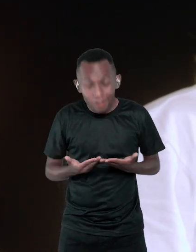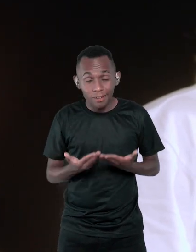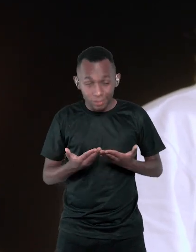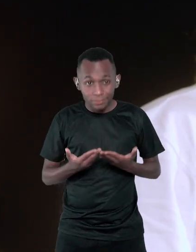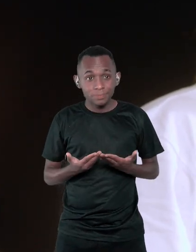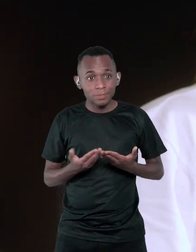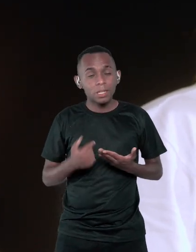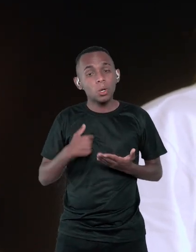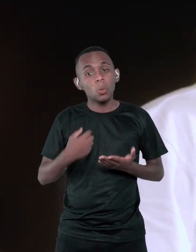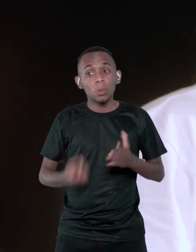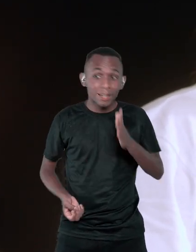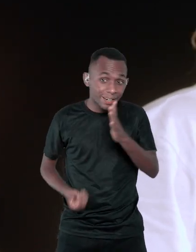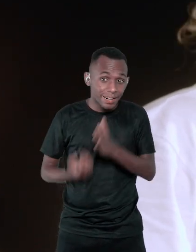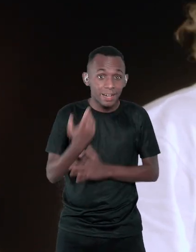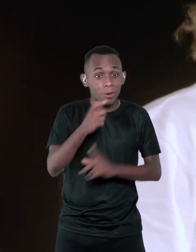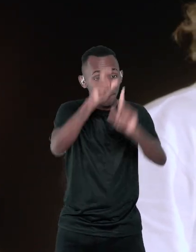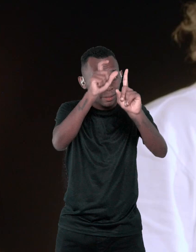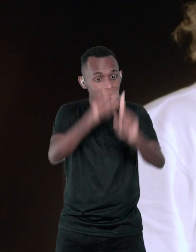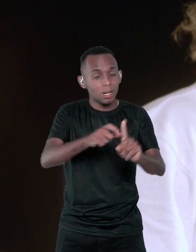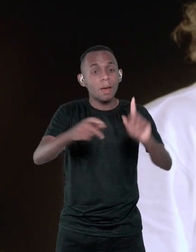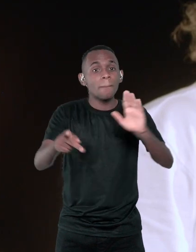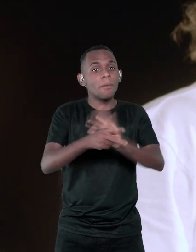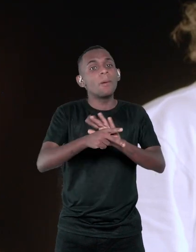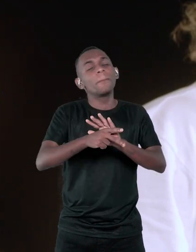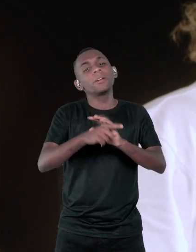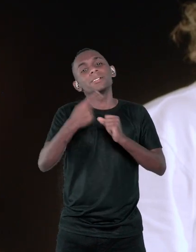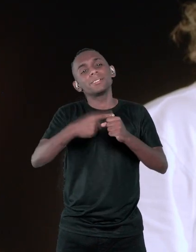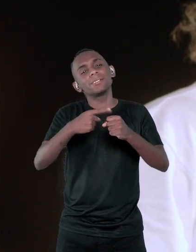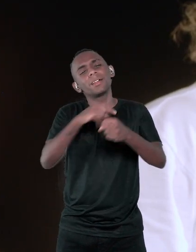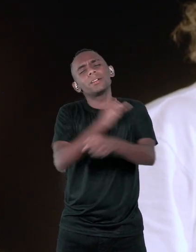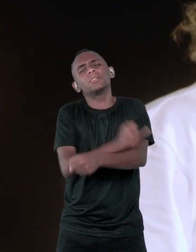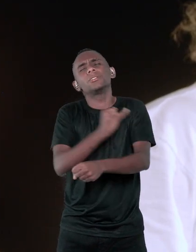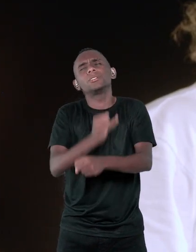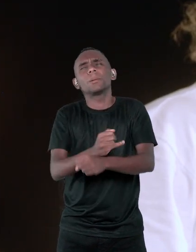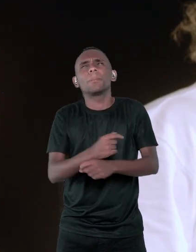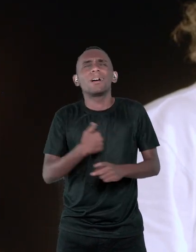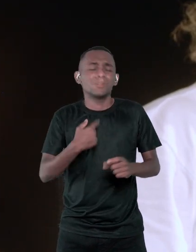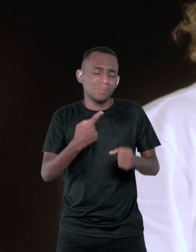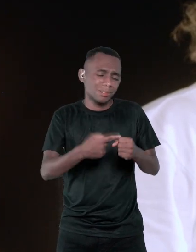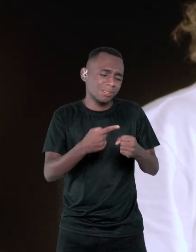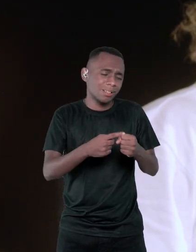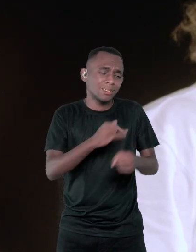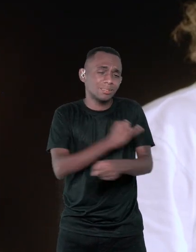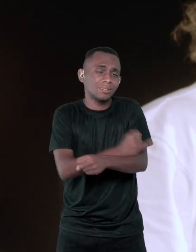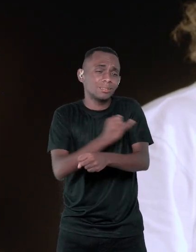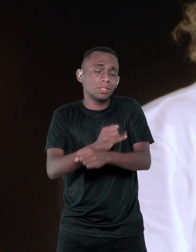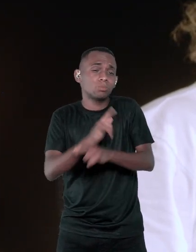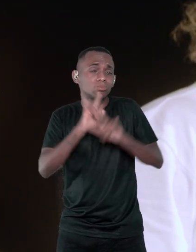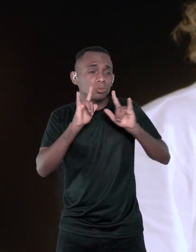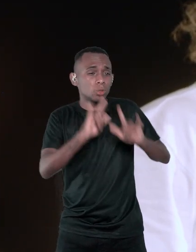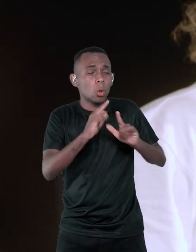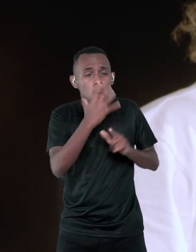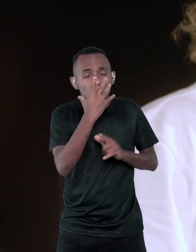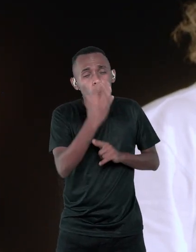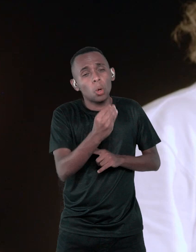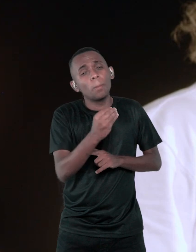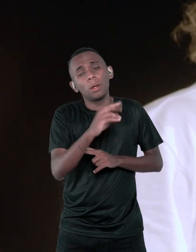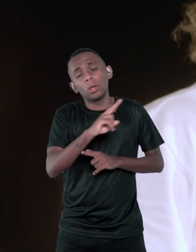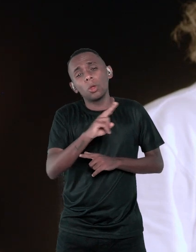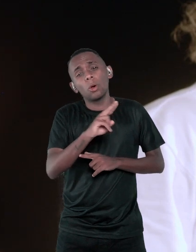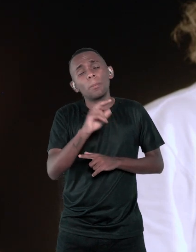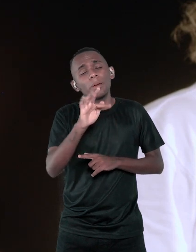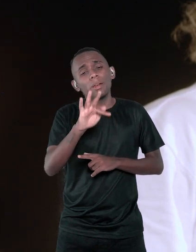dizer que eu criei um personagem para Itabira. E eu estou apaixonada por ela. É uma lobinha guará que se chama